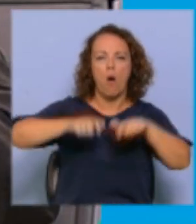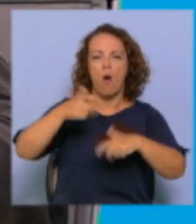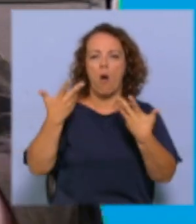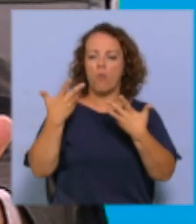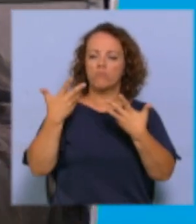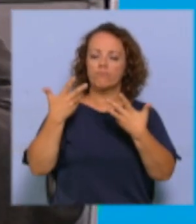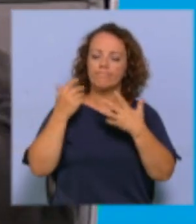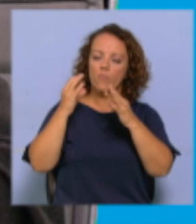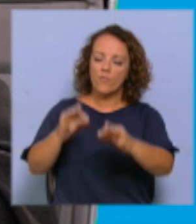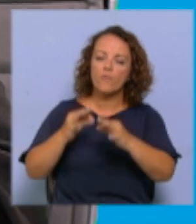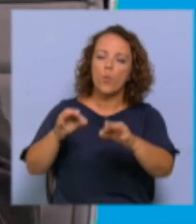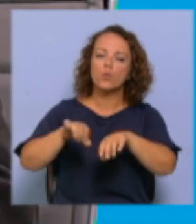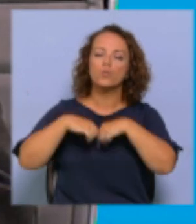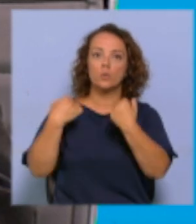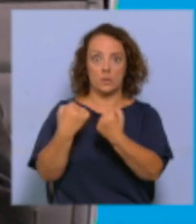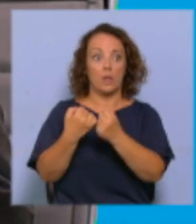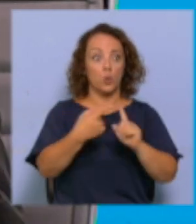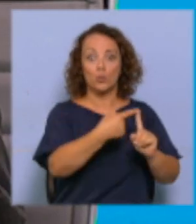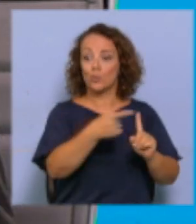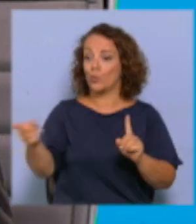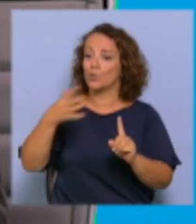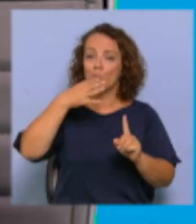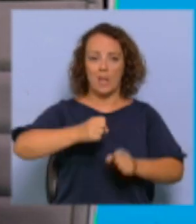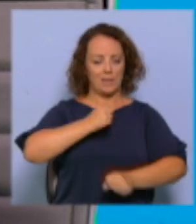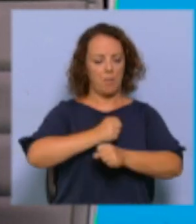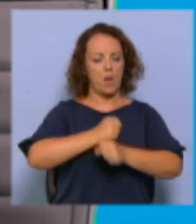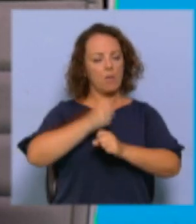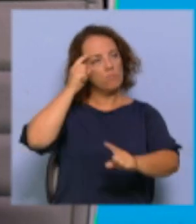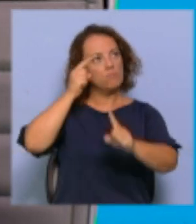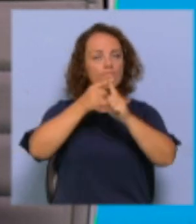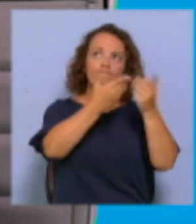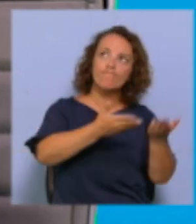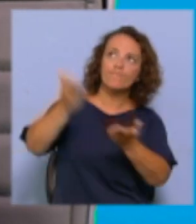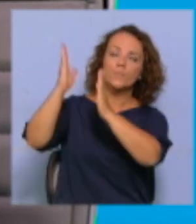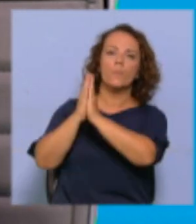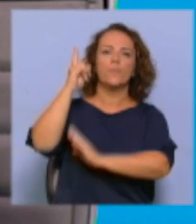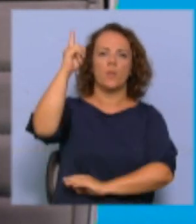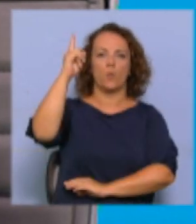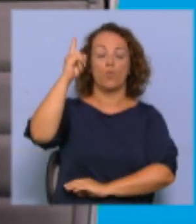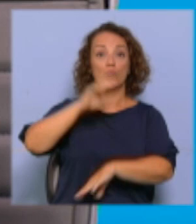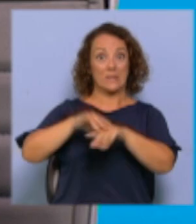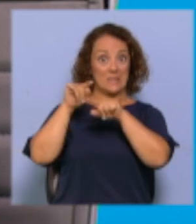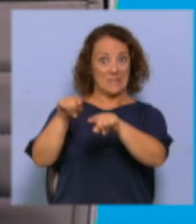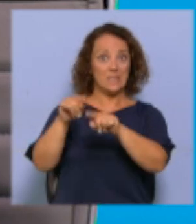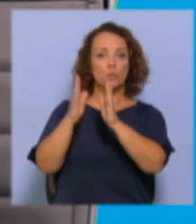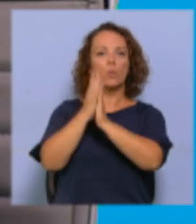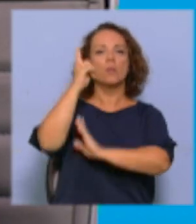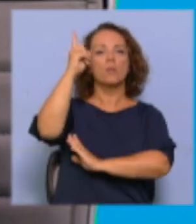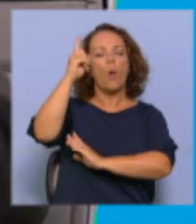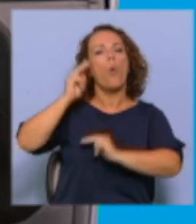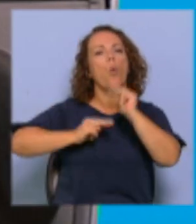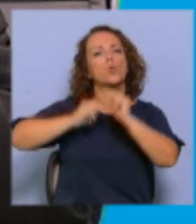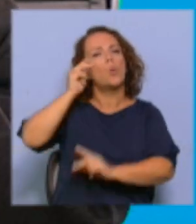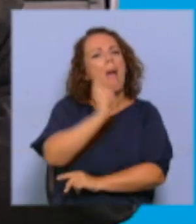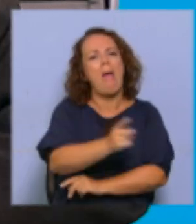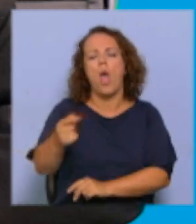serviço à sociedade, estão todos a trabalhar no reino de Deus. Por isso é que o reino de Deus se constrói desta maneira. Não